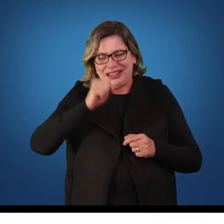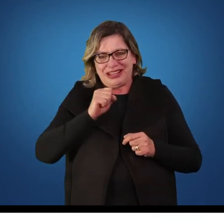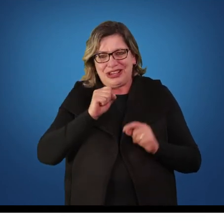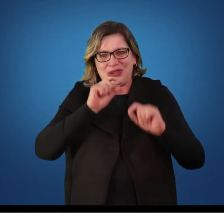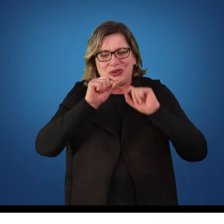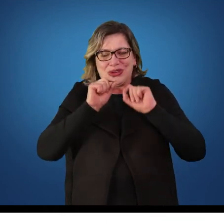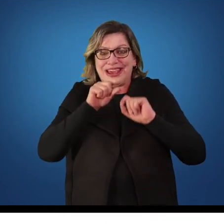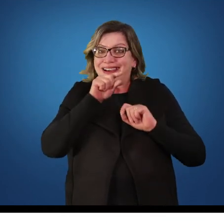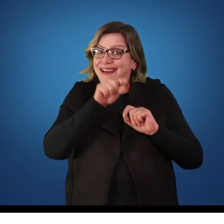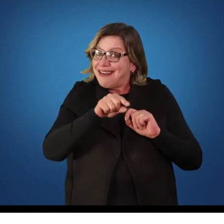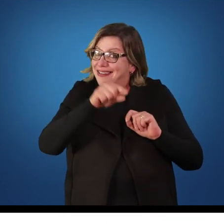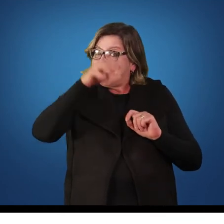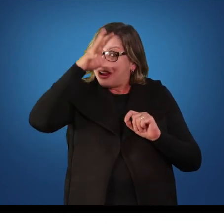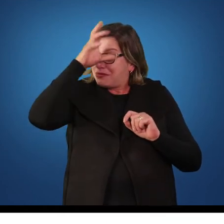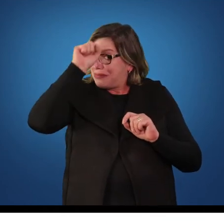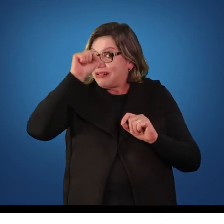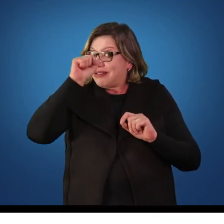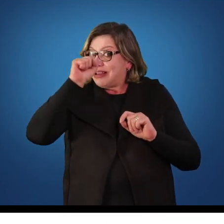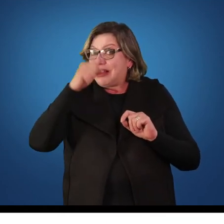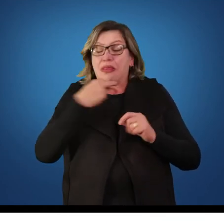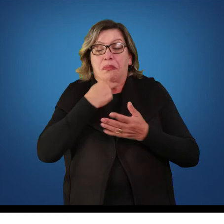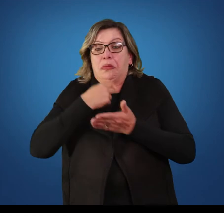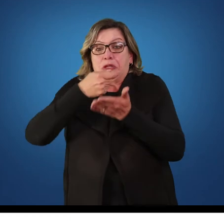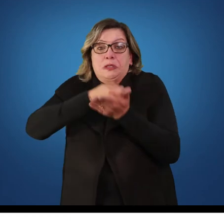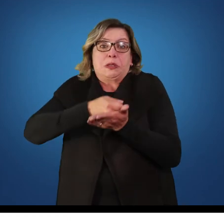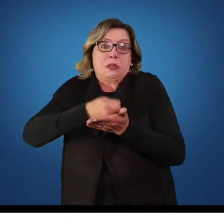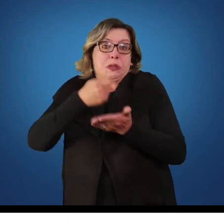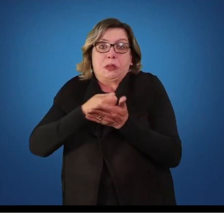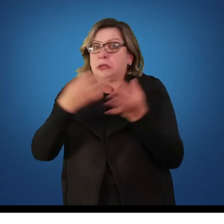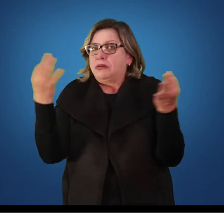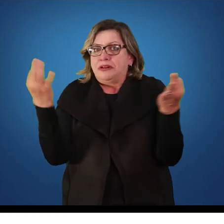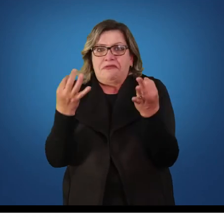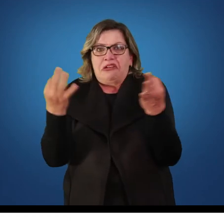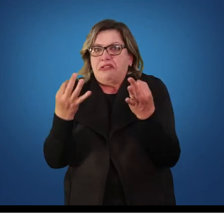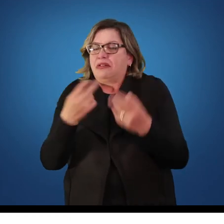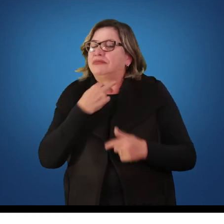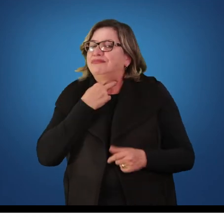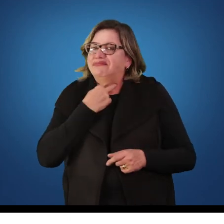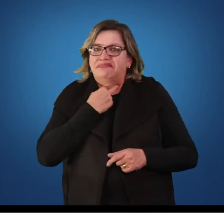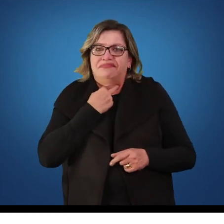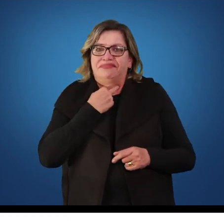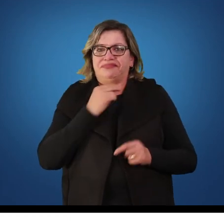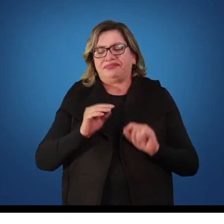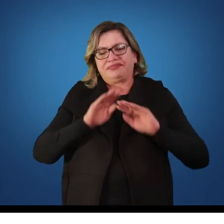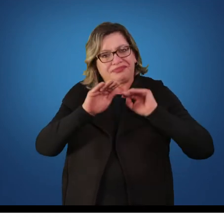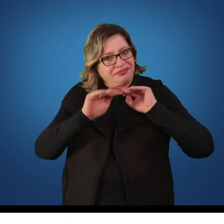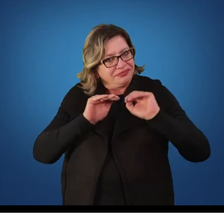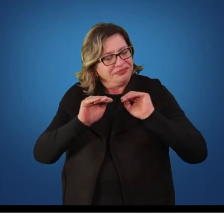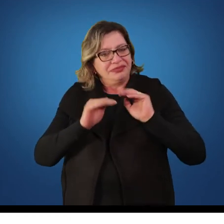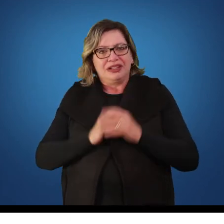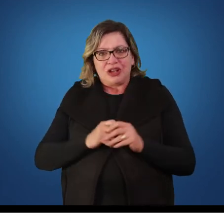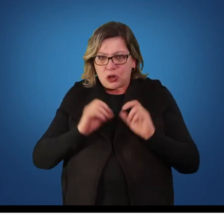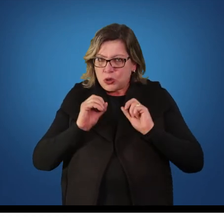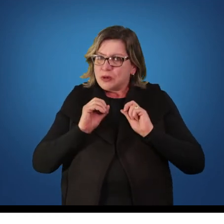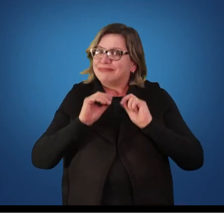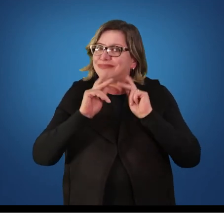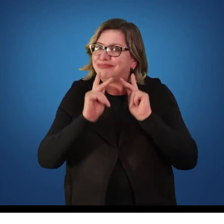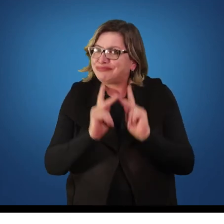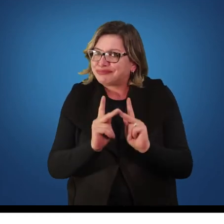jamais deve ser exigido a perfeição dos seus movimentos ok